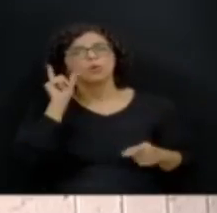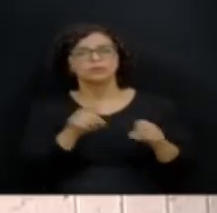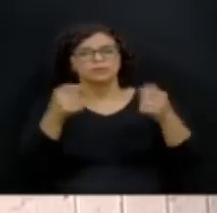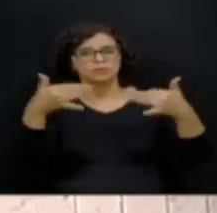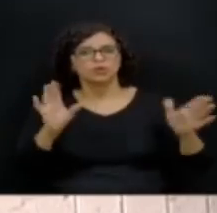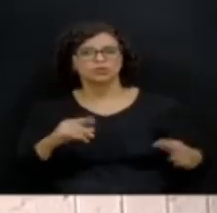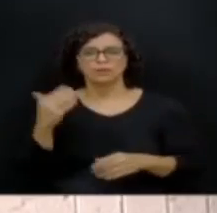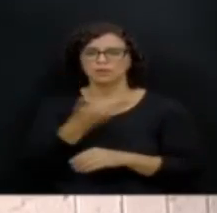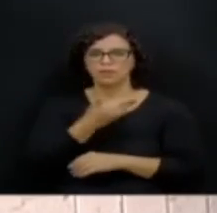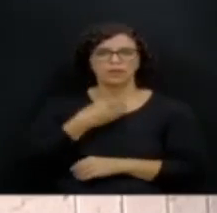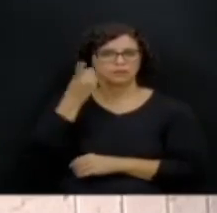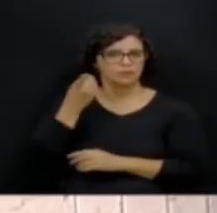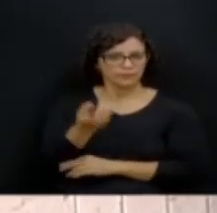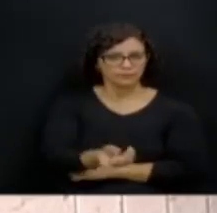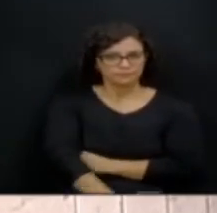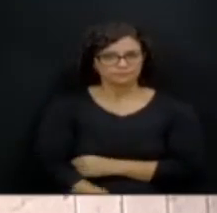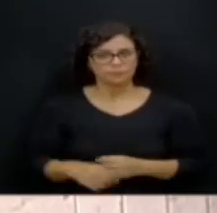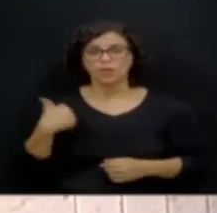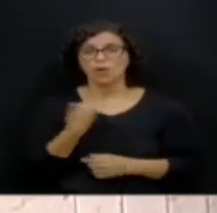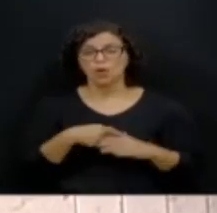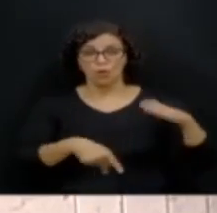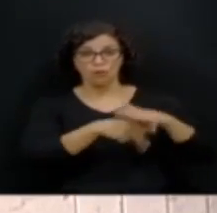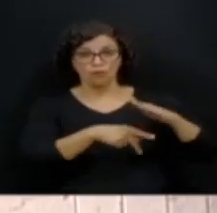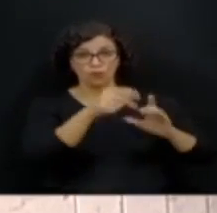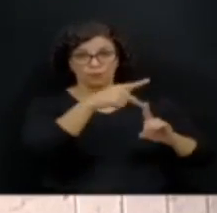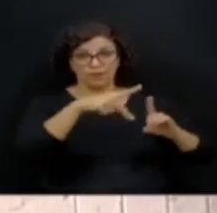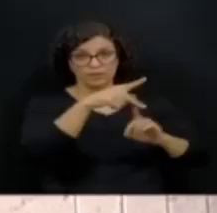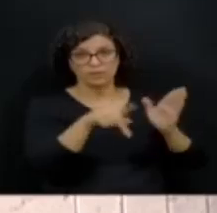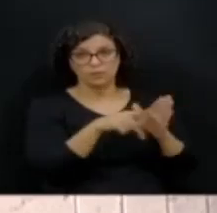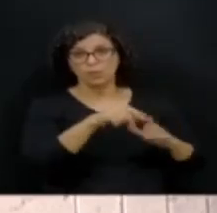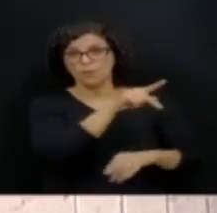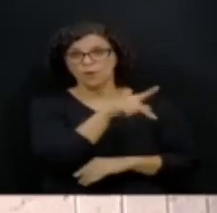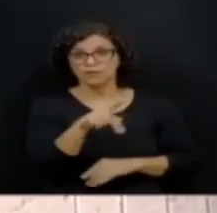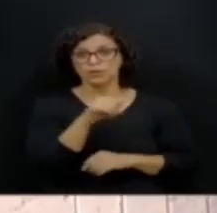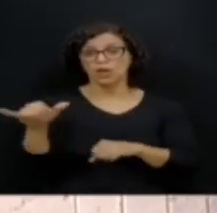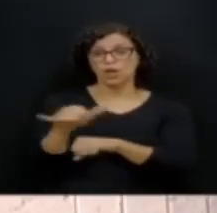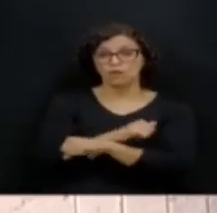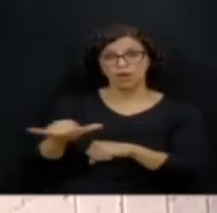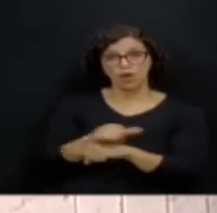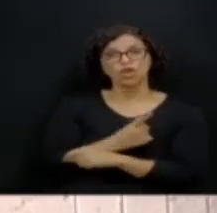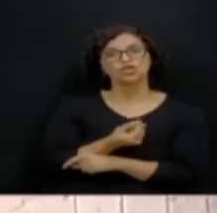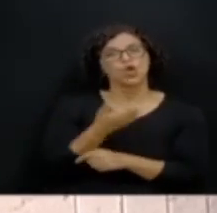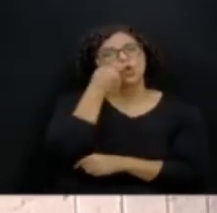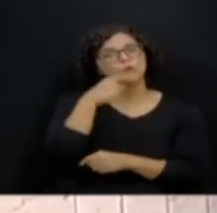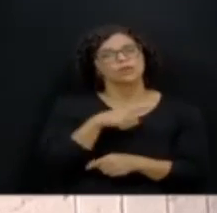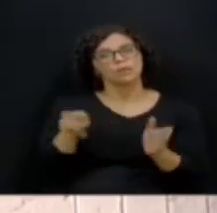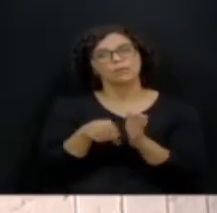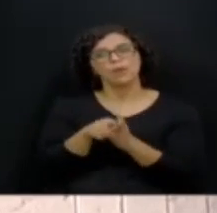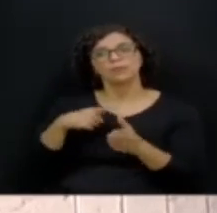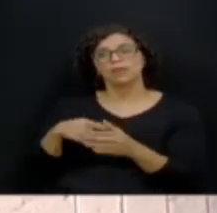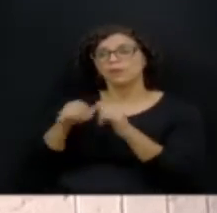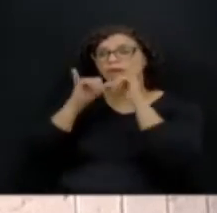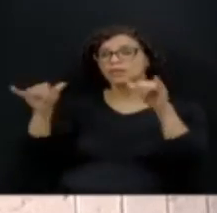falado aqui pelos meus colegas deputados. Quando o Fundo de Previdência de professores de Nova York ganha dinheiro com o aumento